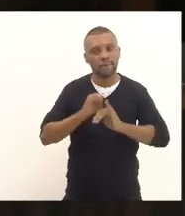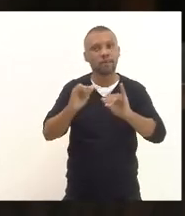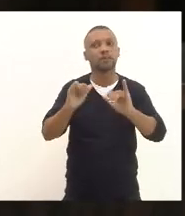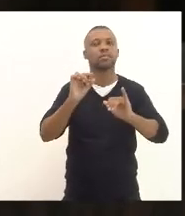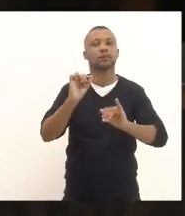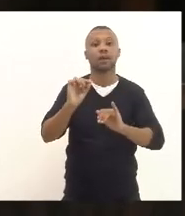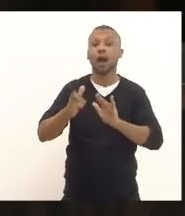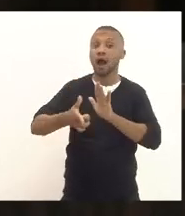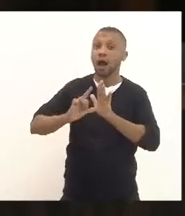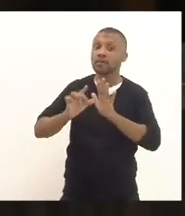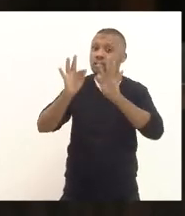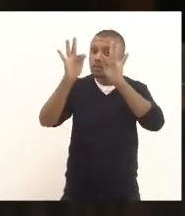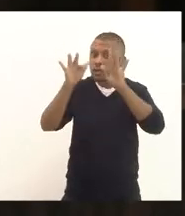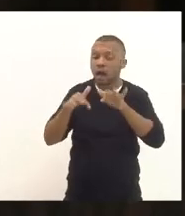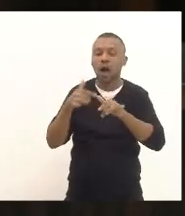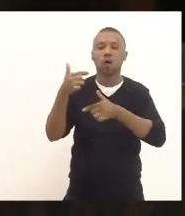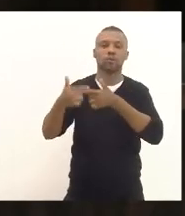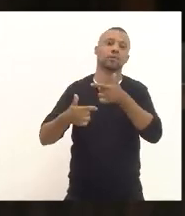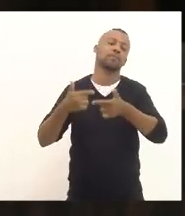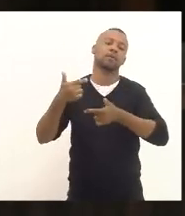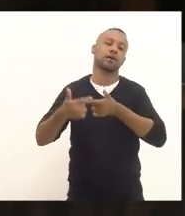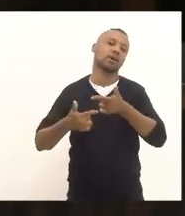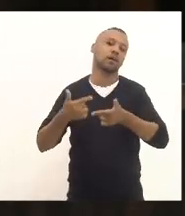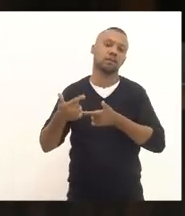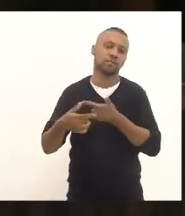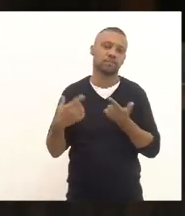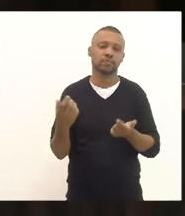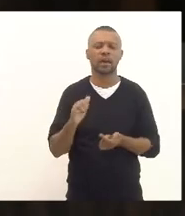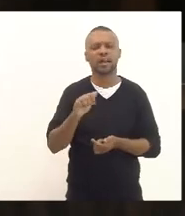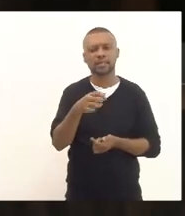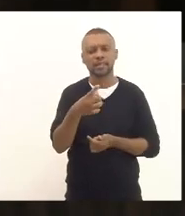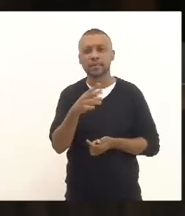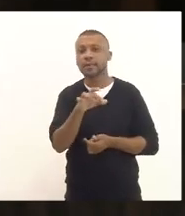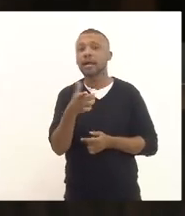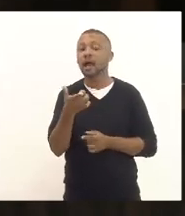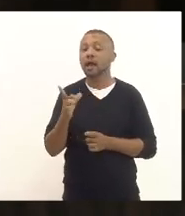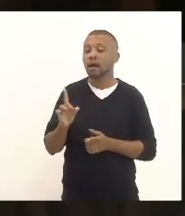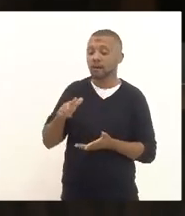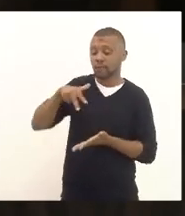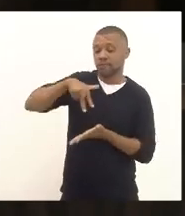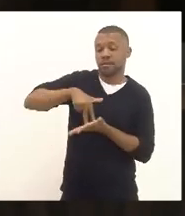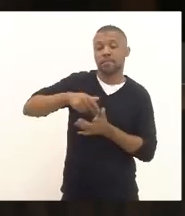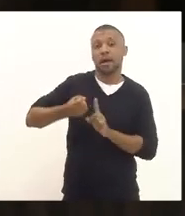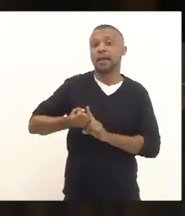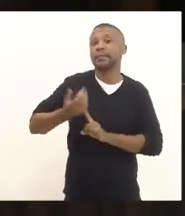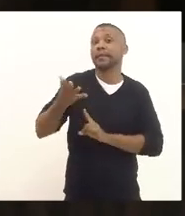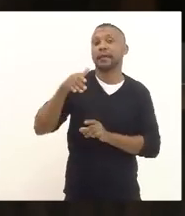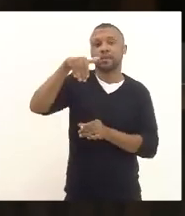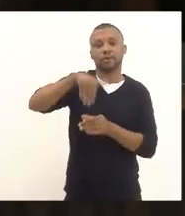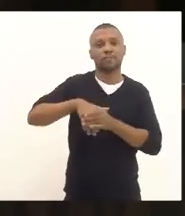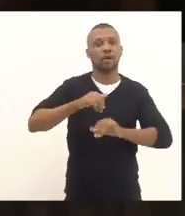de Celta trabalhos Alexandre queria fazer declaração de voto